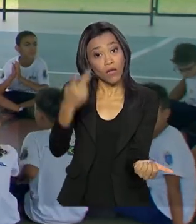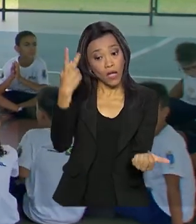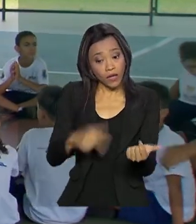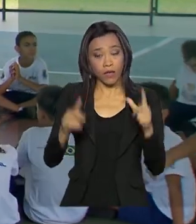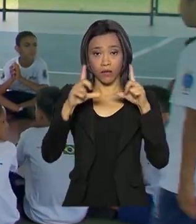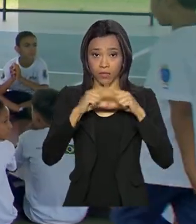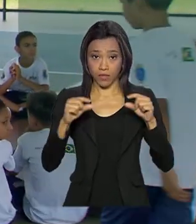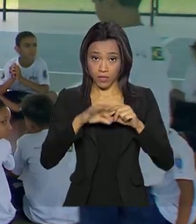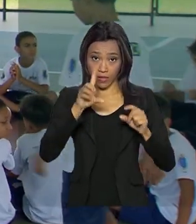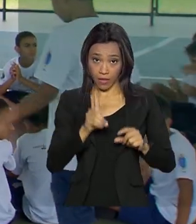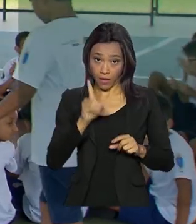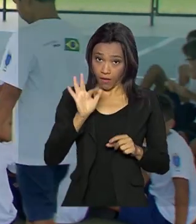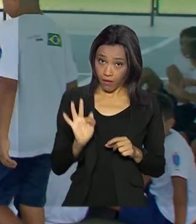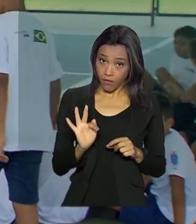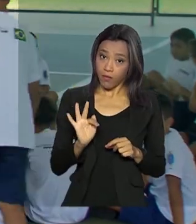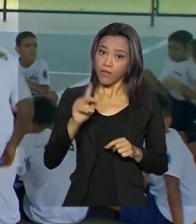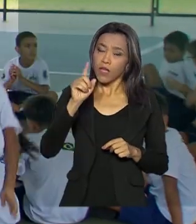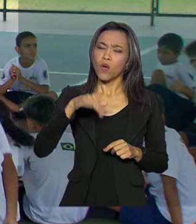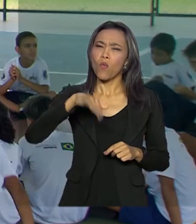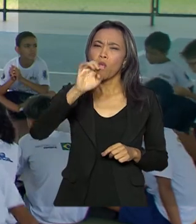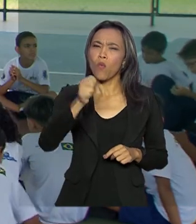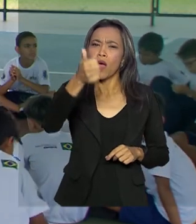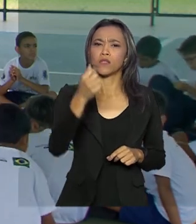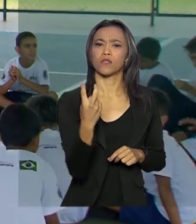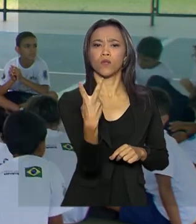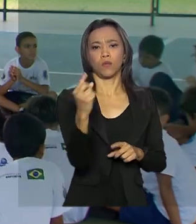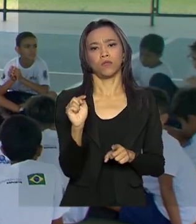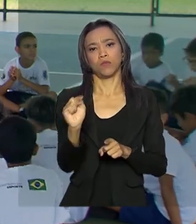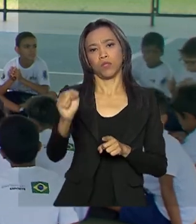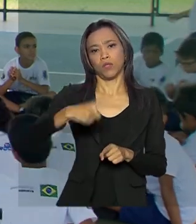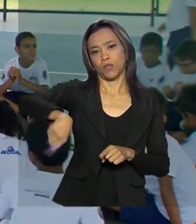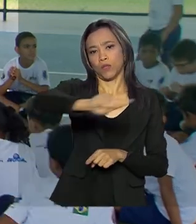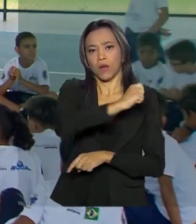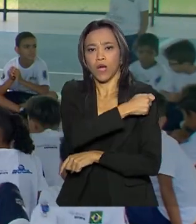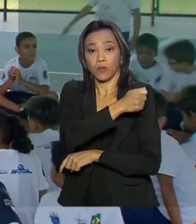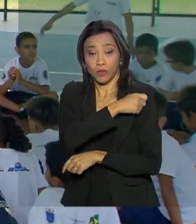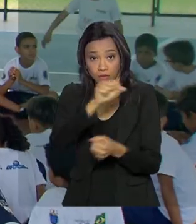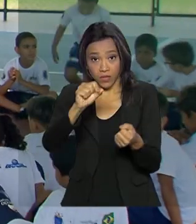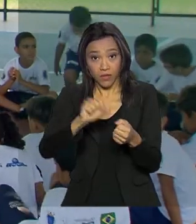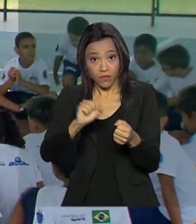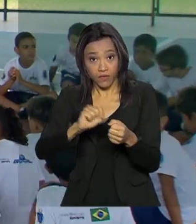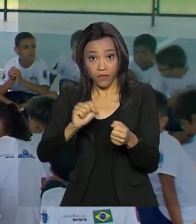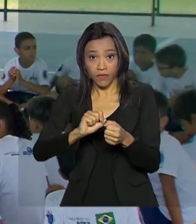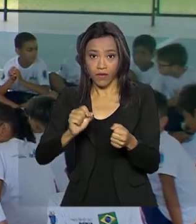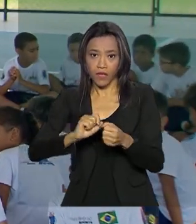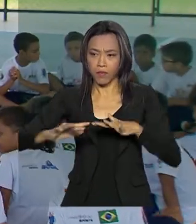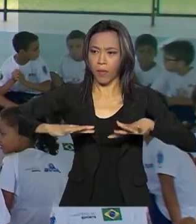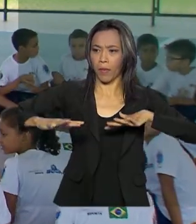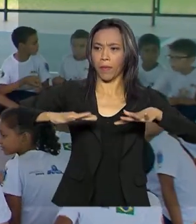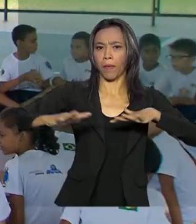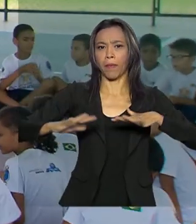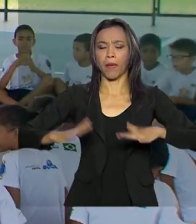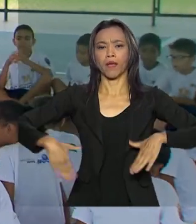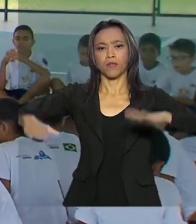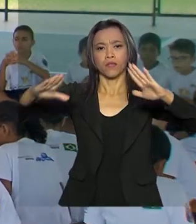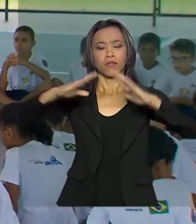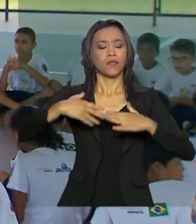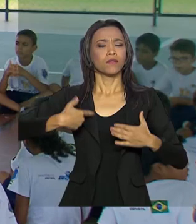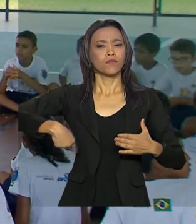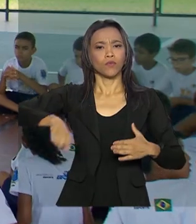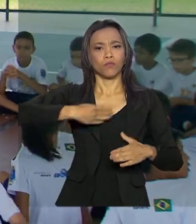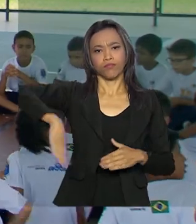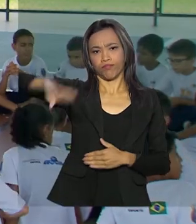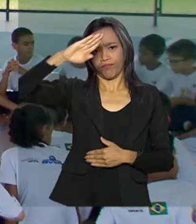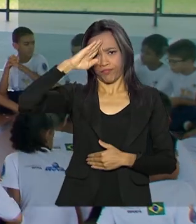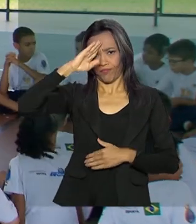são quase dois mil estudantes que fazem atividades nos centros esportivos da marinha exército e força aérea